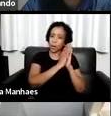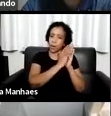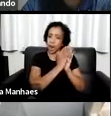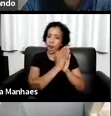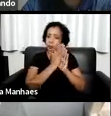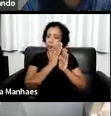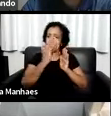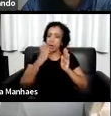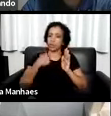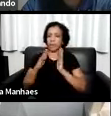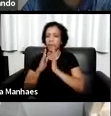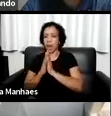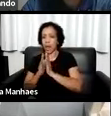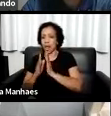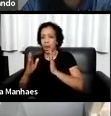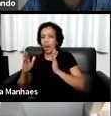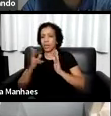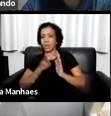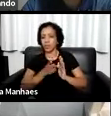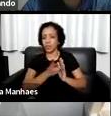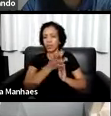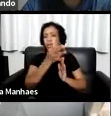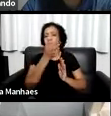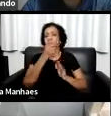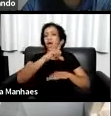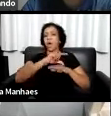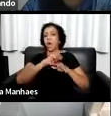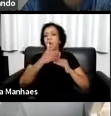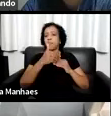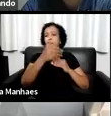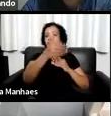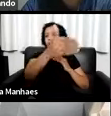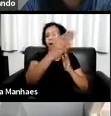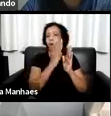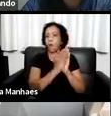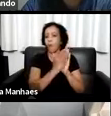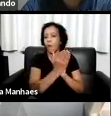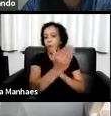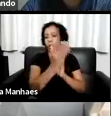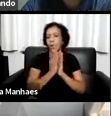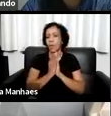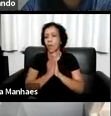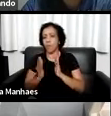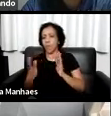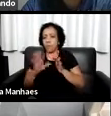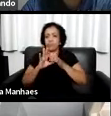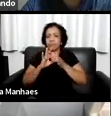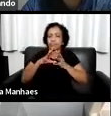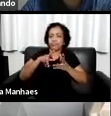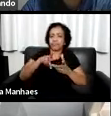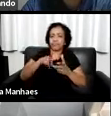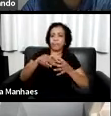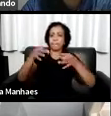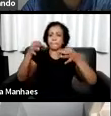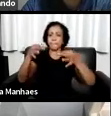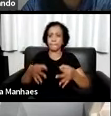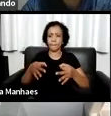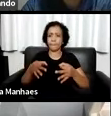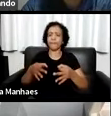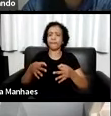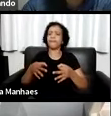mais 10 horas e 20 minutos pela frente. Estas horas todas, de fato, movam